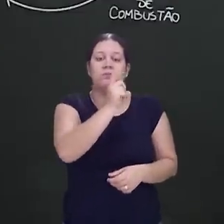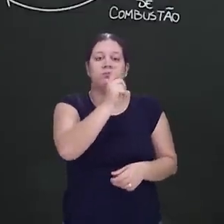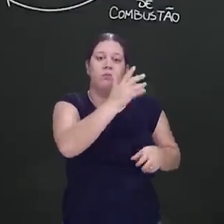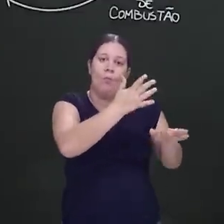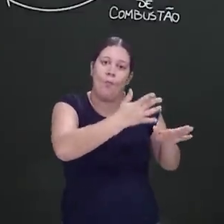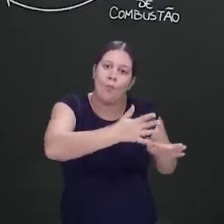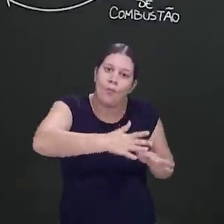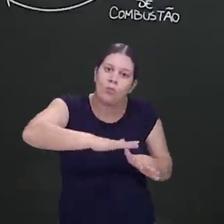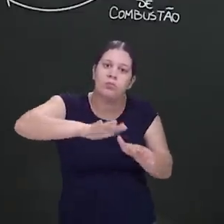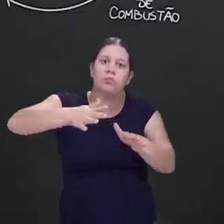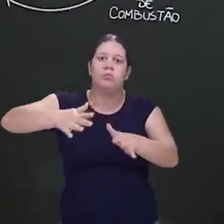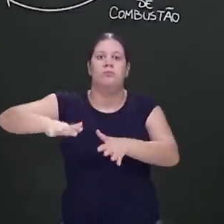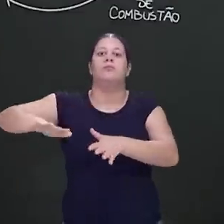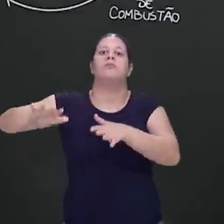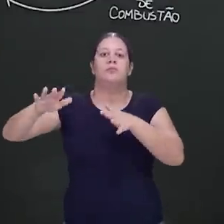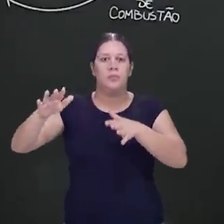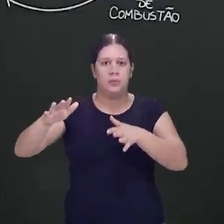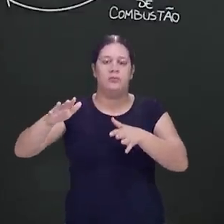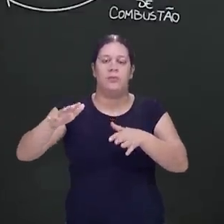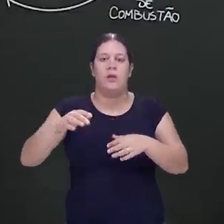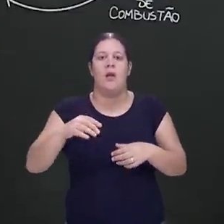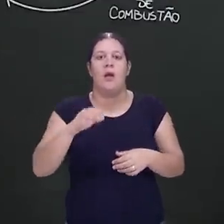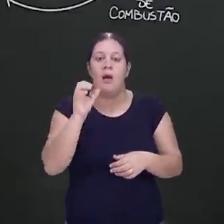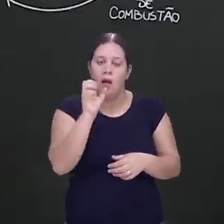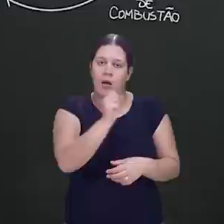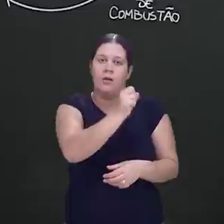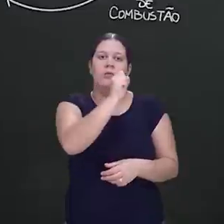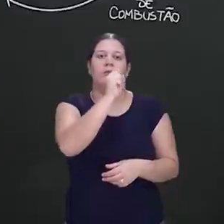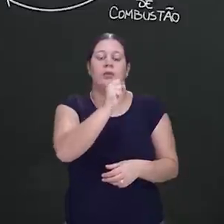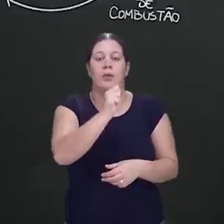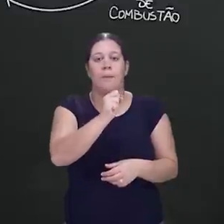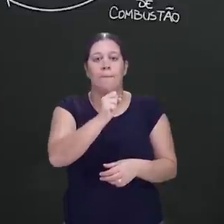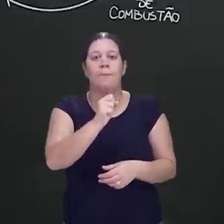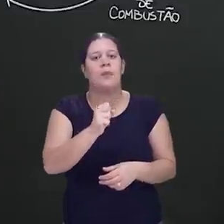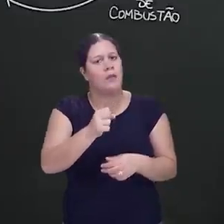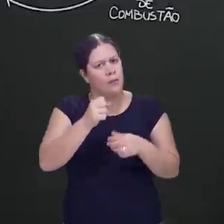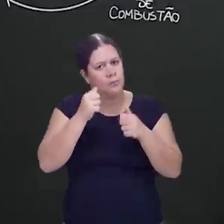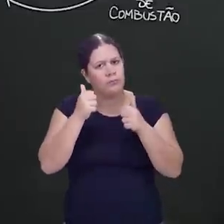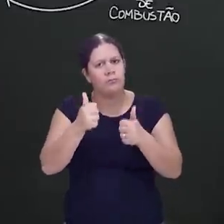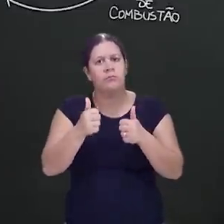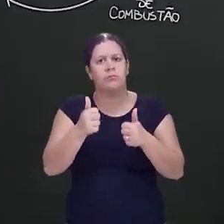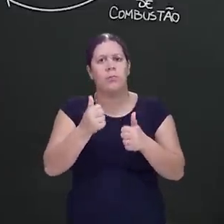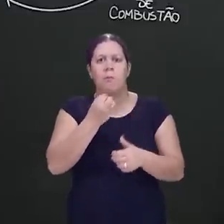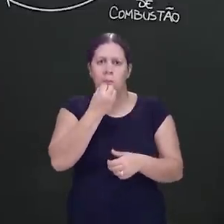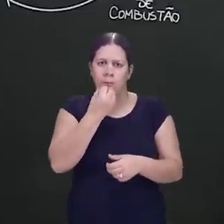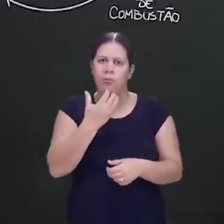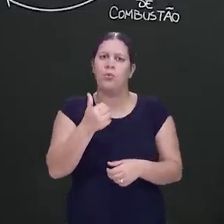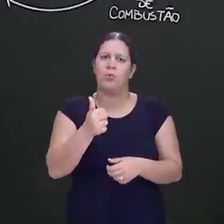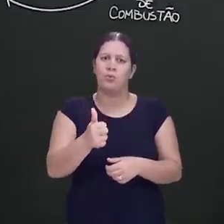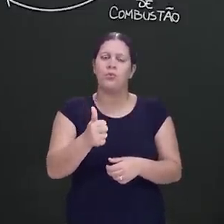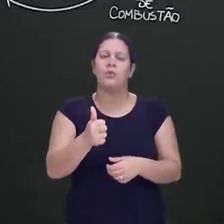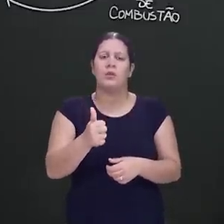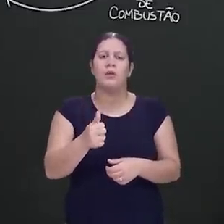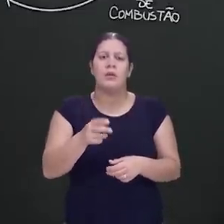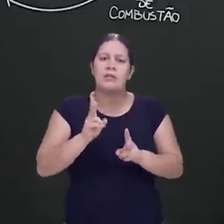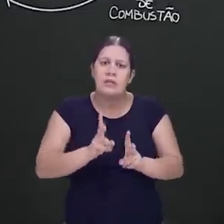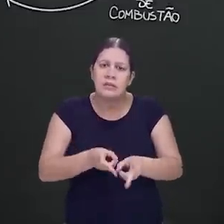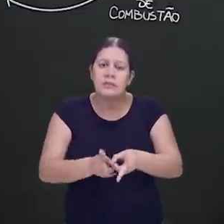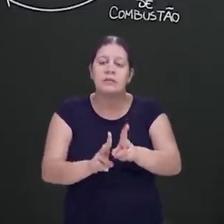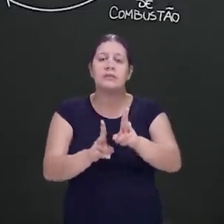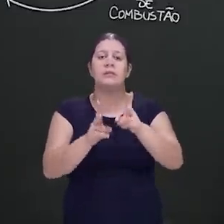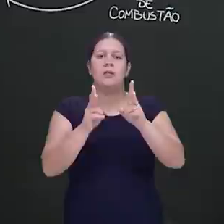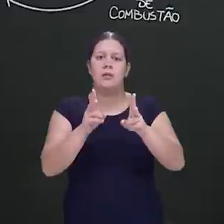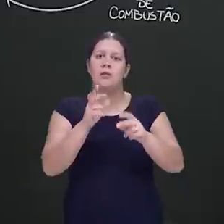correntes para mover turbinas e gerar a eletricidade, tá? Então, é bacana, tem um lado legal porque a maré é constante,